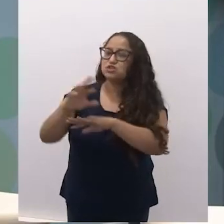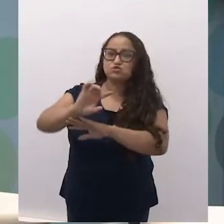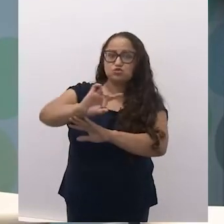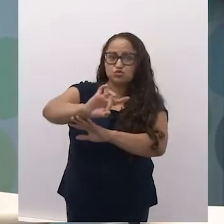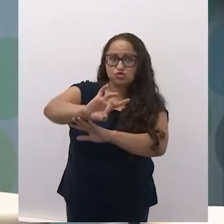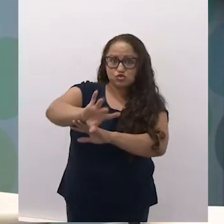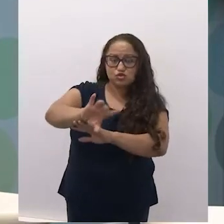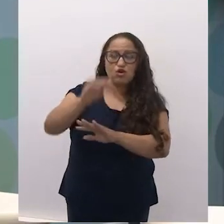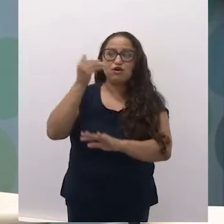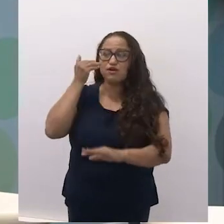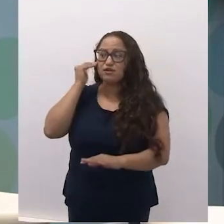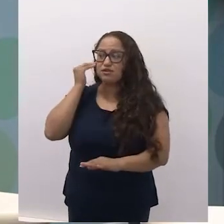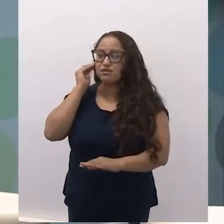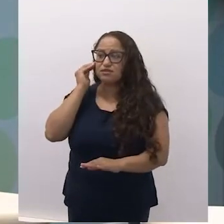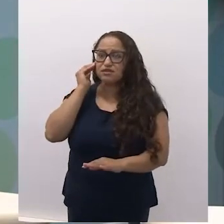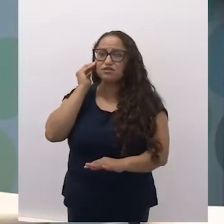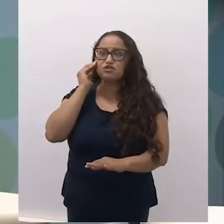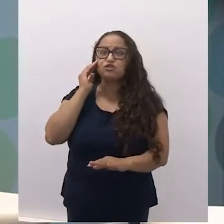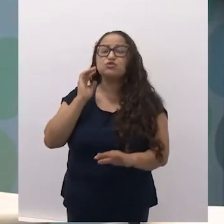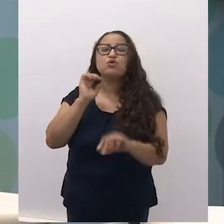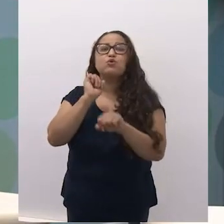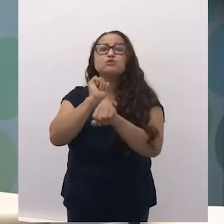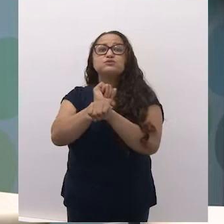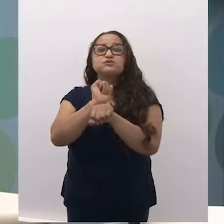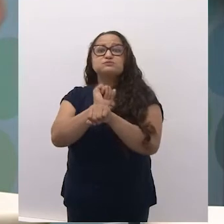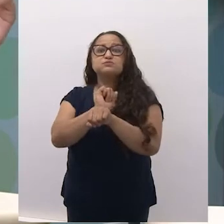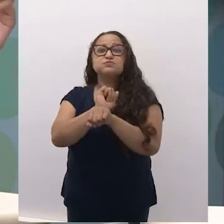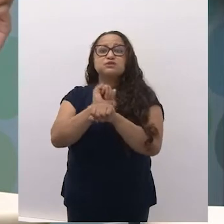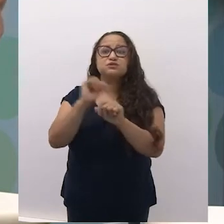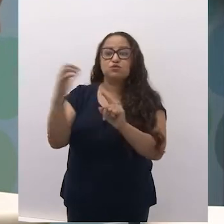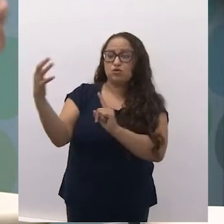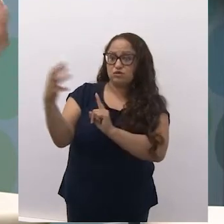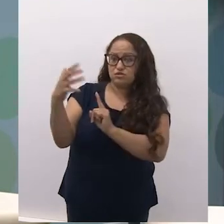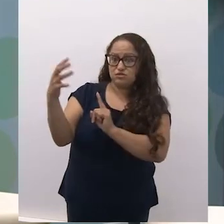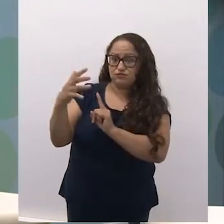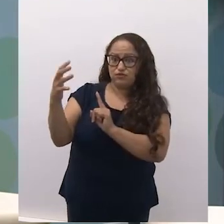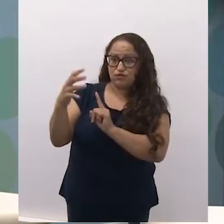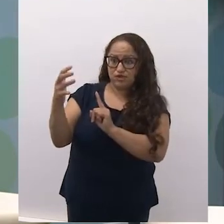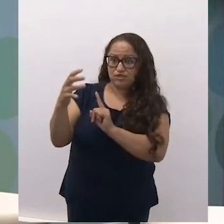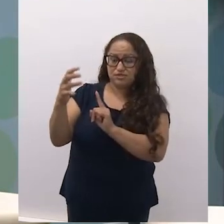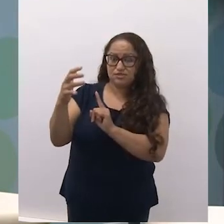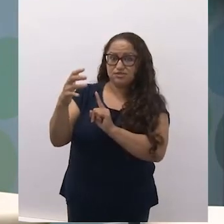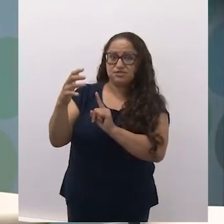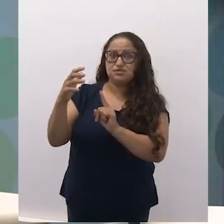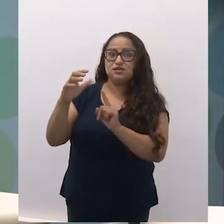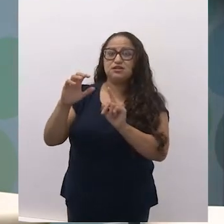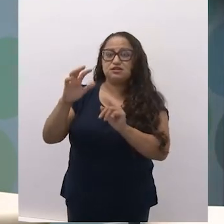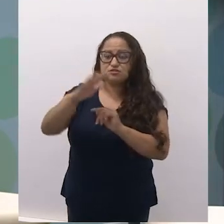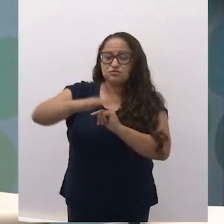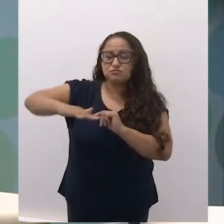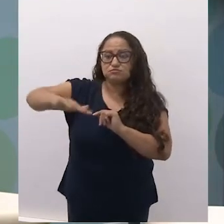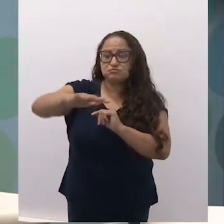compreendidos quando são considerados as influências, olha só, socioambientais que interagem com